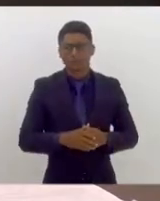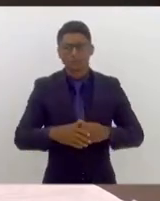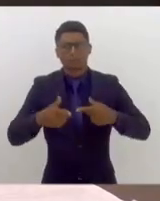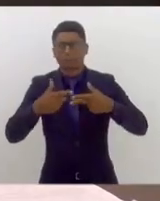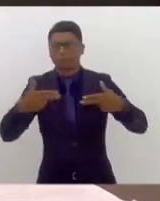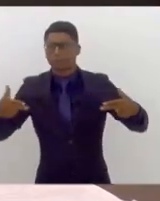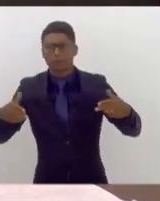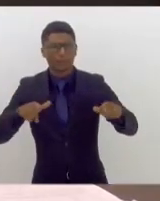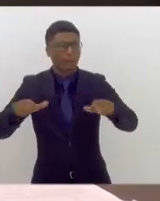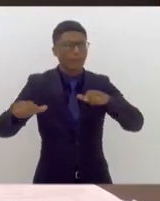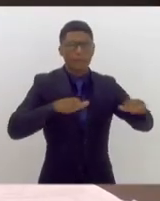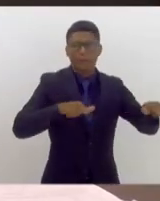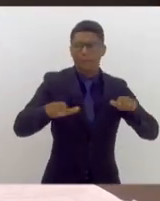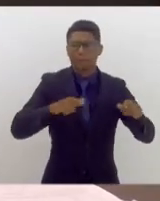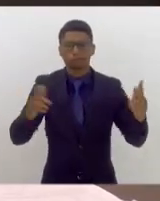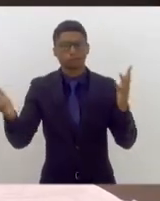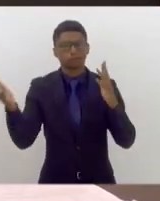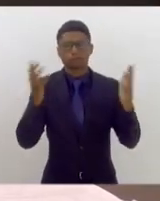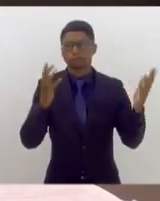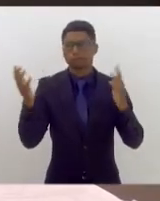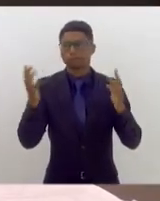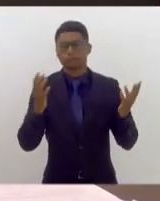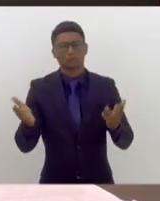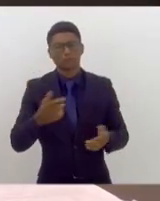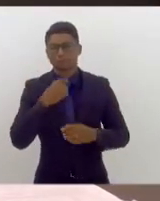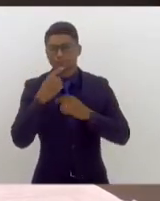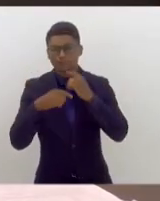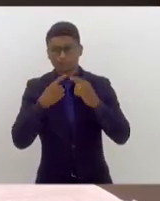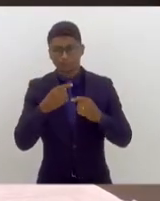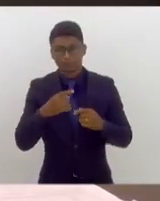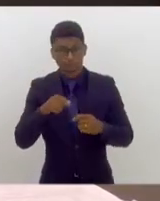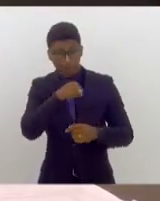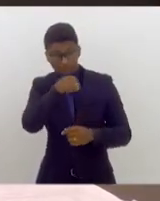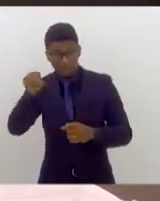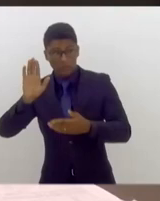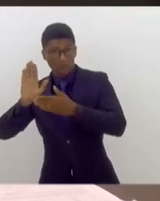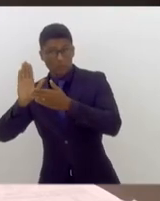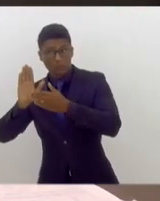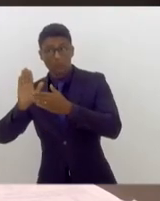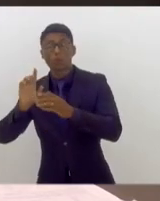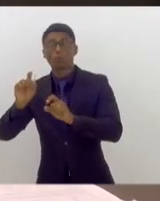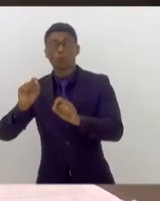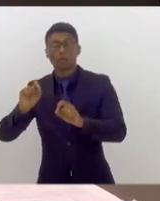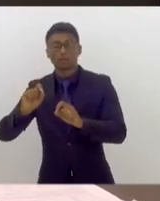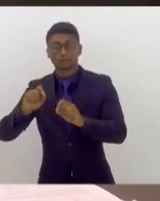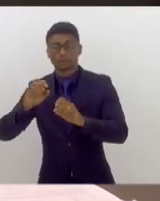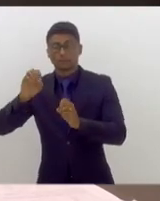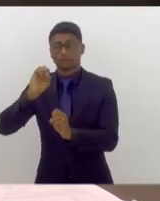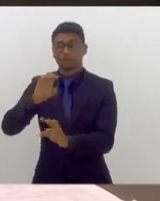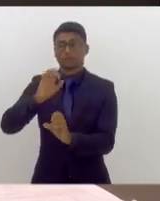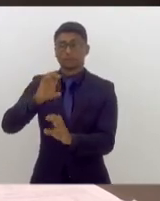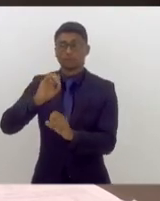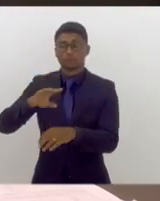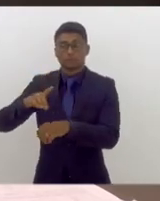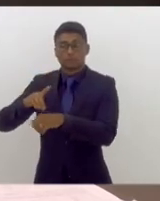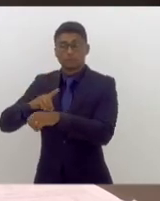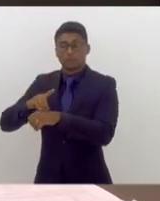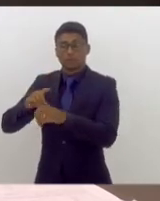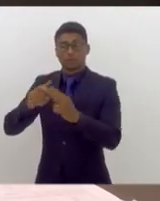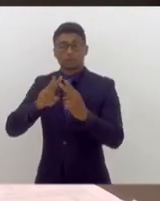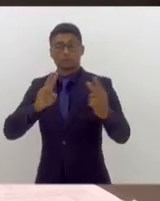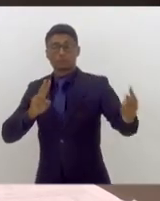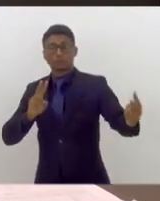usar, exatamente, essa educação digital que eles propõem, e, de certa forma, também expõe